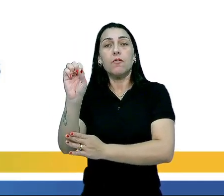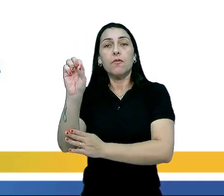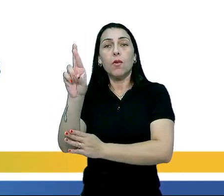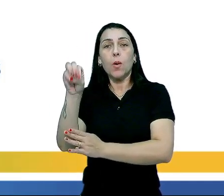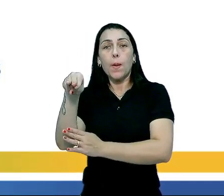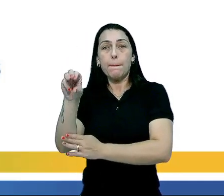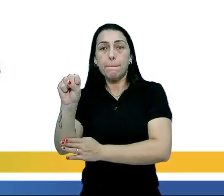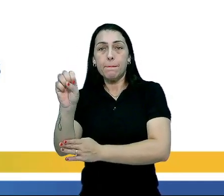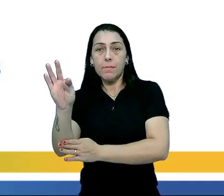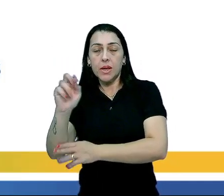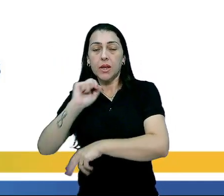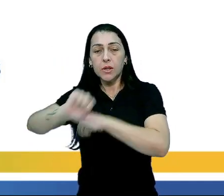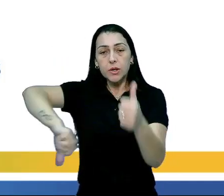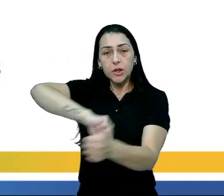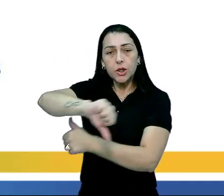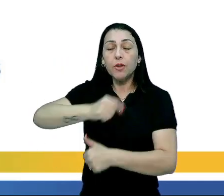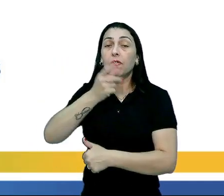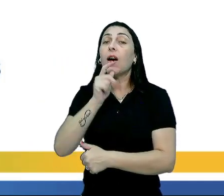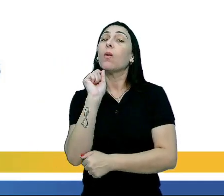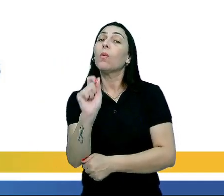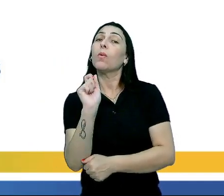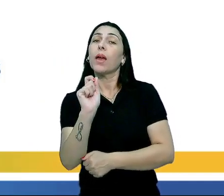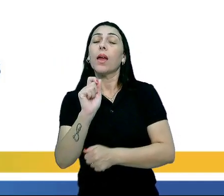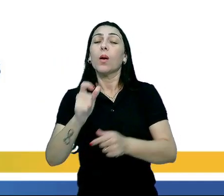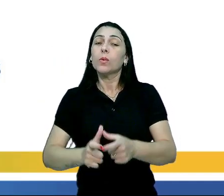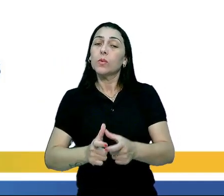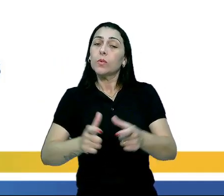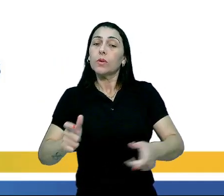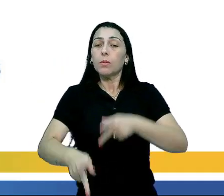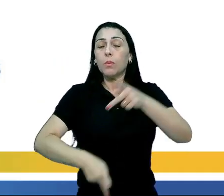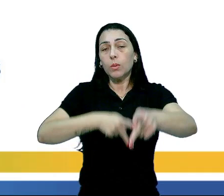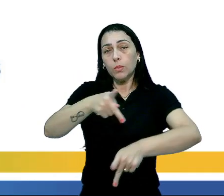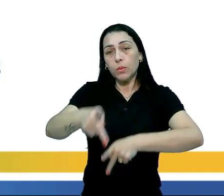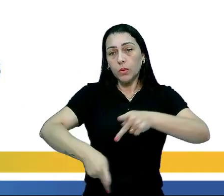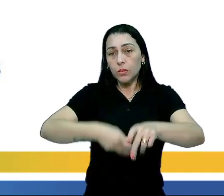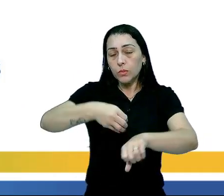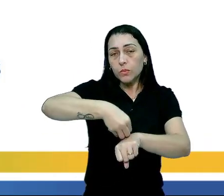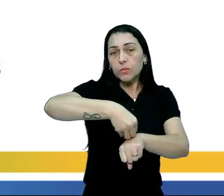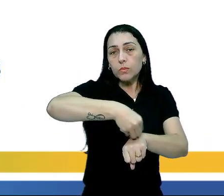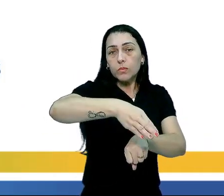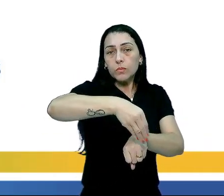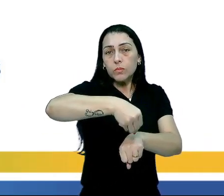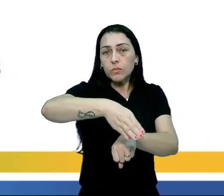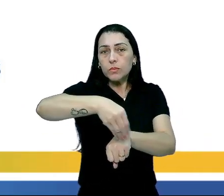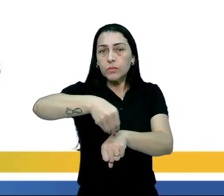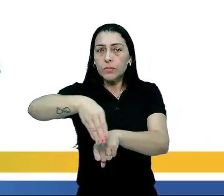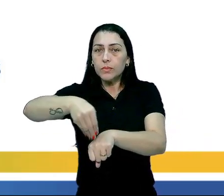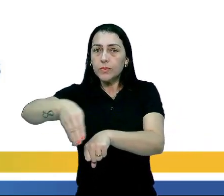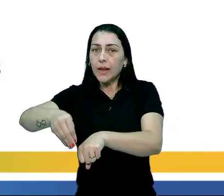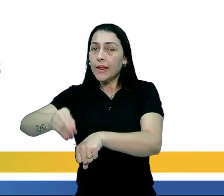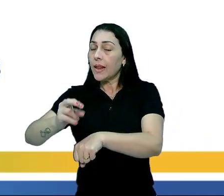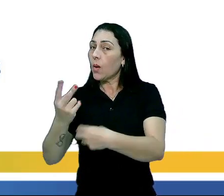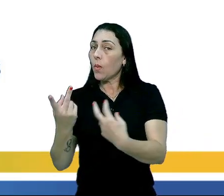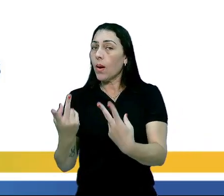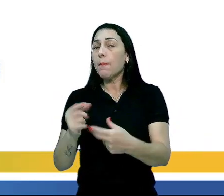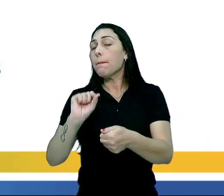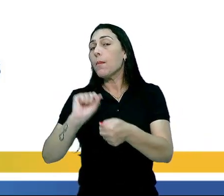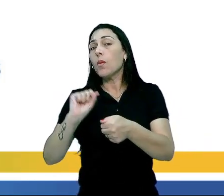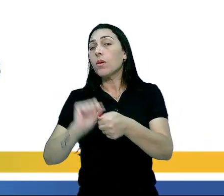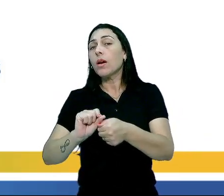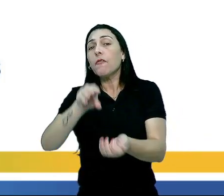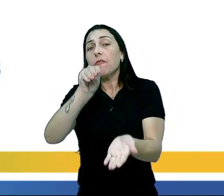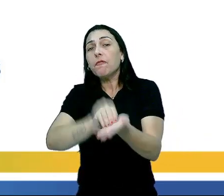reformista. A teoria reformista diz que o crescimento da população não é pela questão